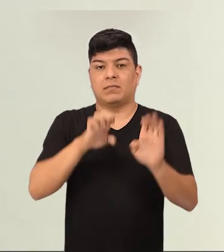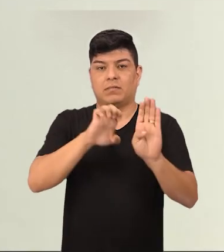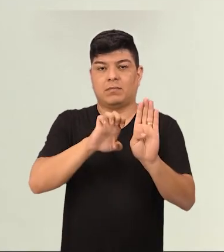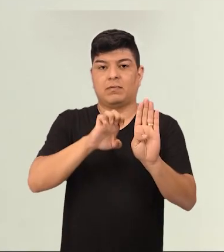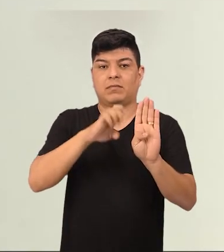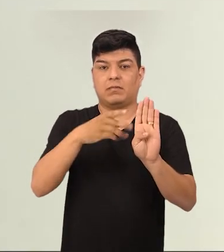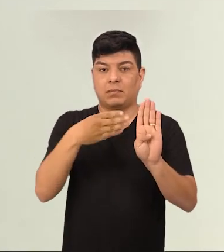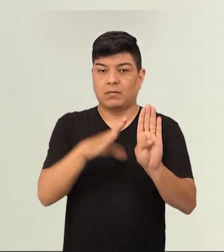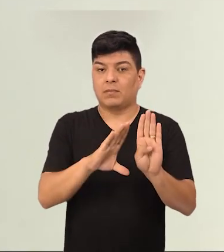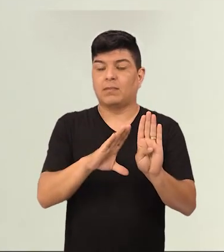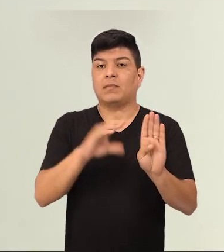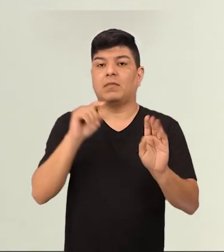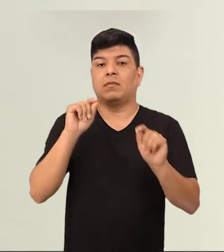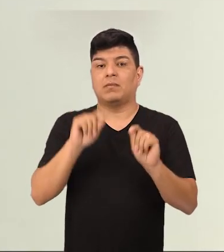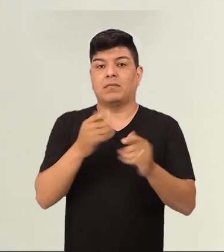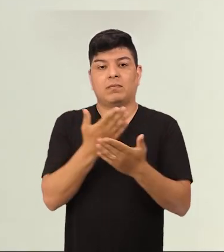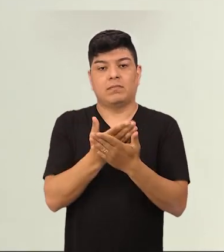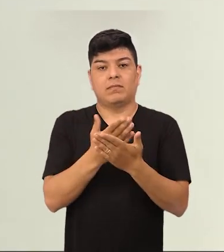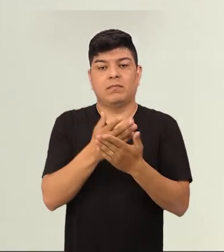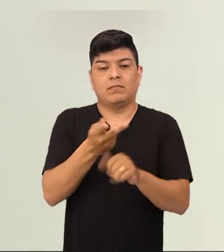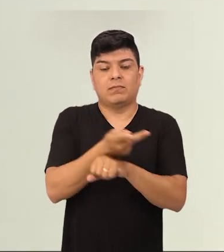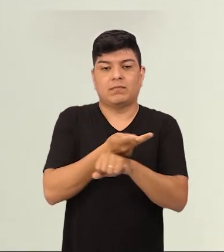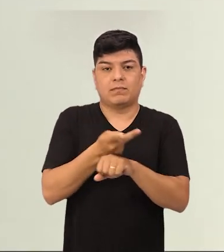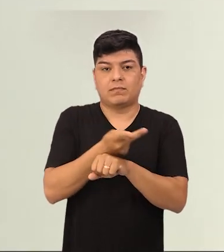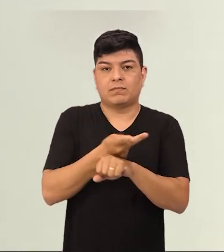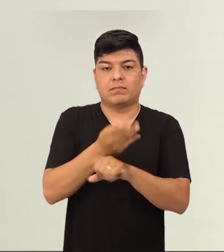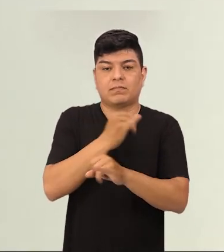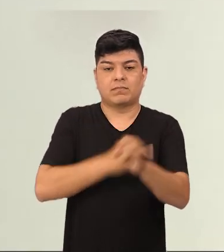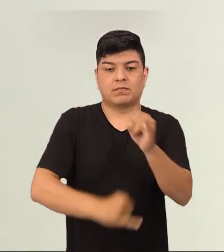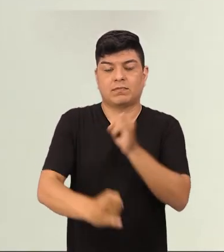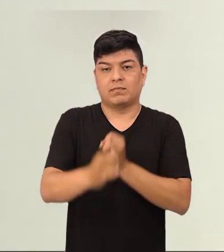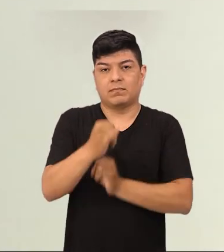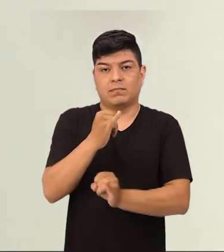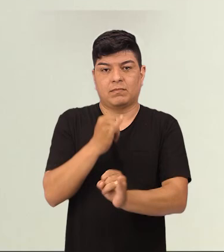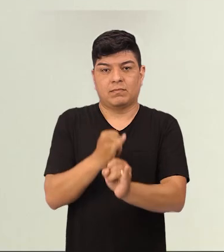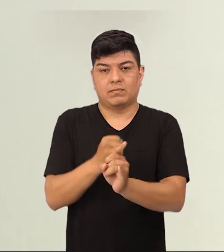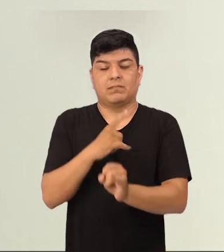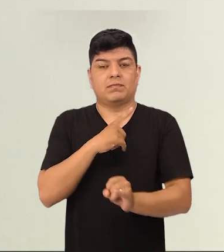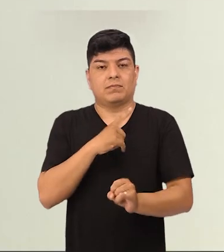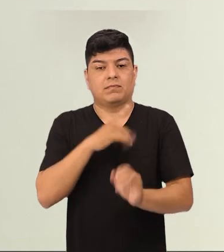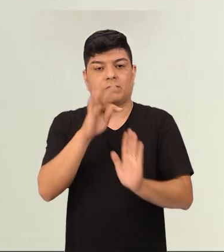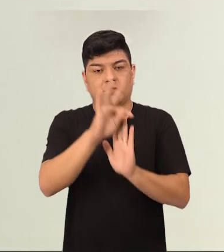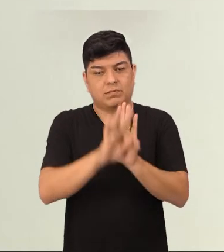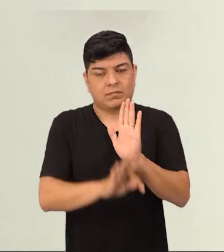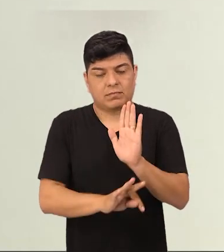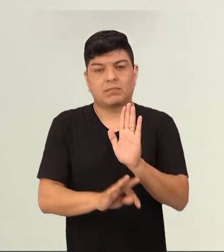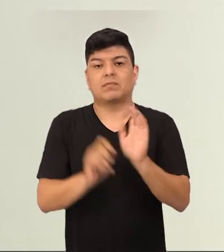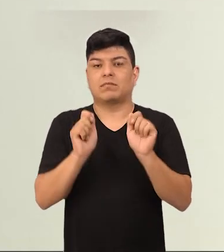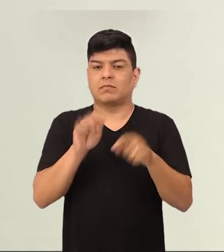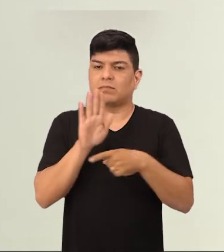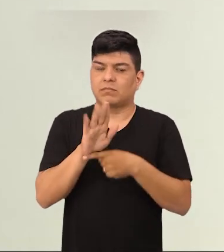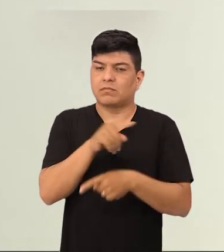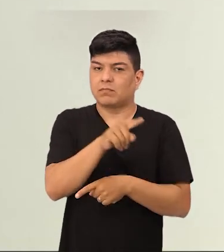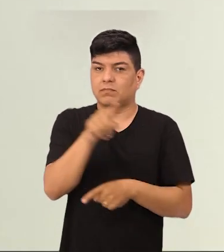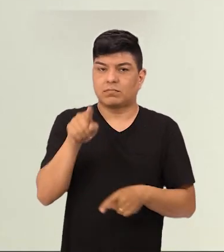plataforma, reverem essa aula, procurarem, né, na internet textos, né, que possam